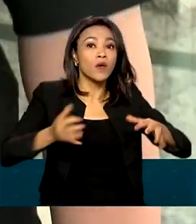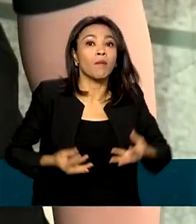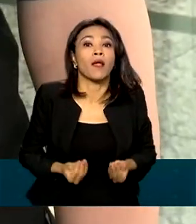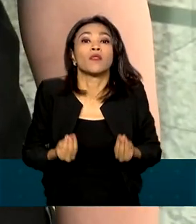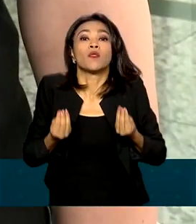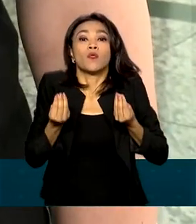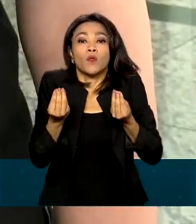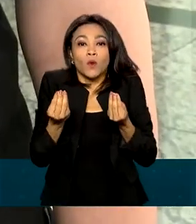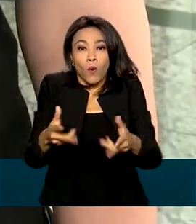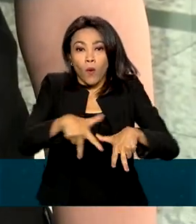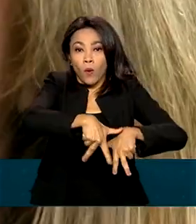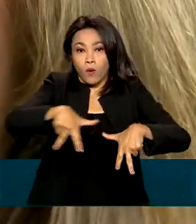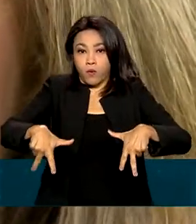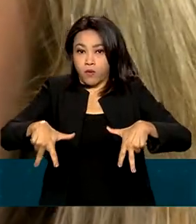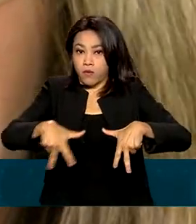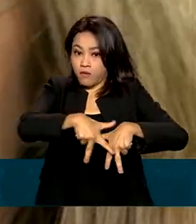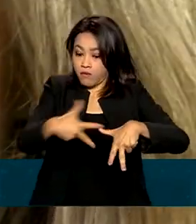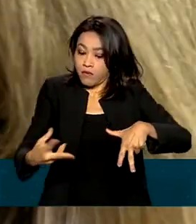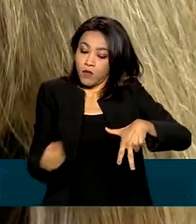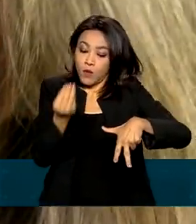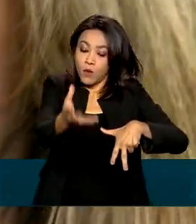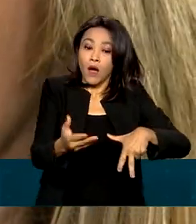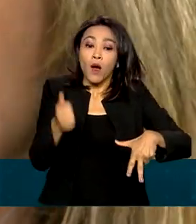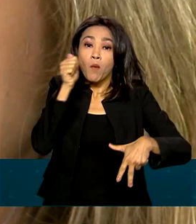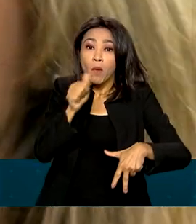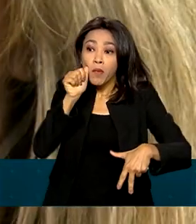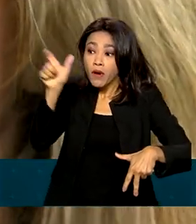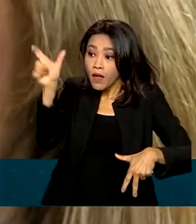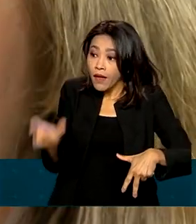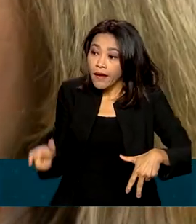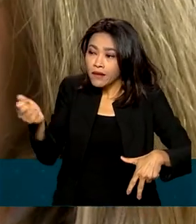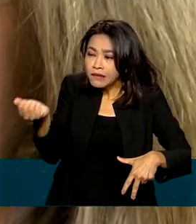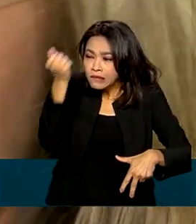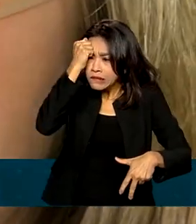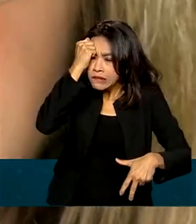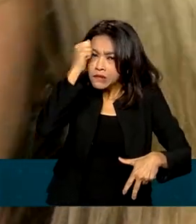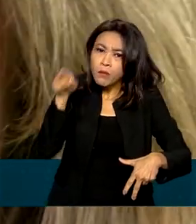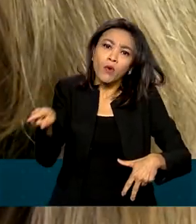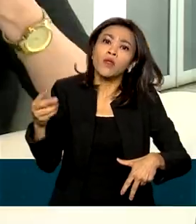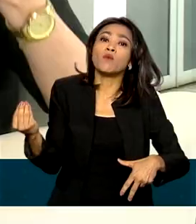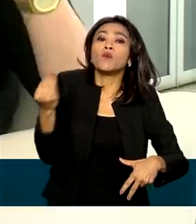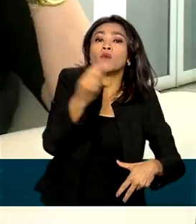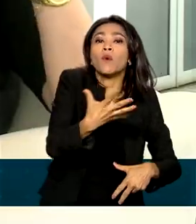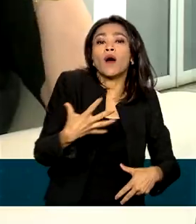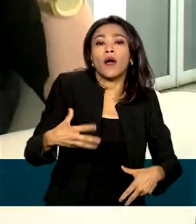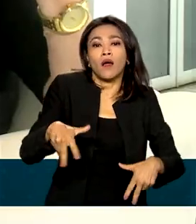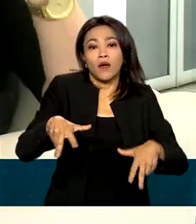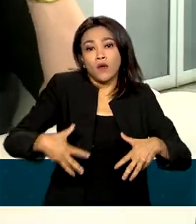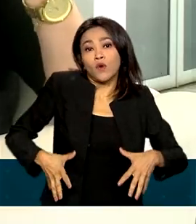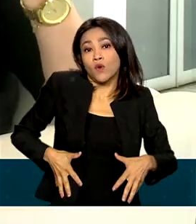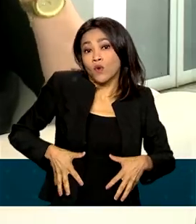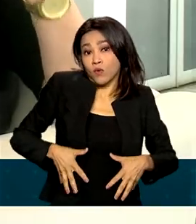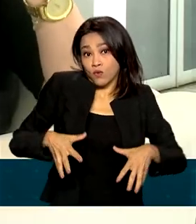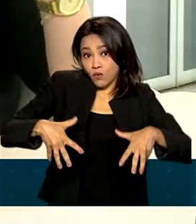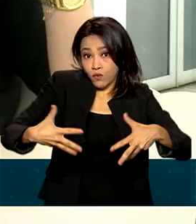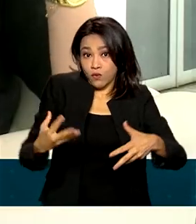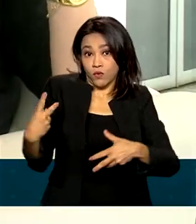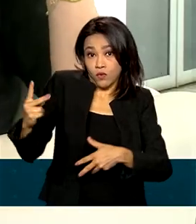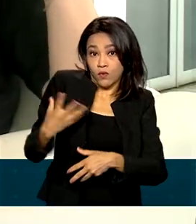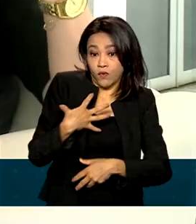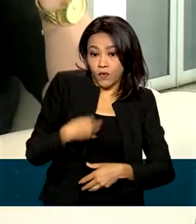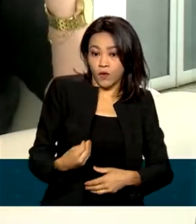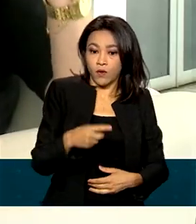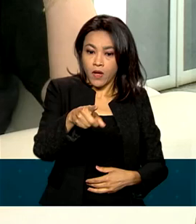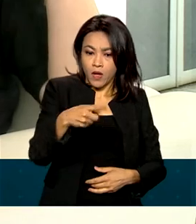que a inspirou foi ter conhecido uma mulher que se arrependeu por não doar os órgãos do filho. Enquanto eu consigo andar,